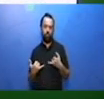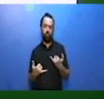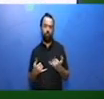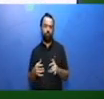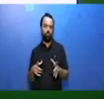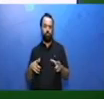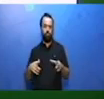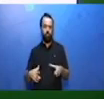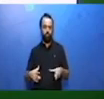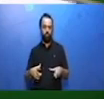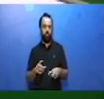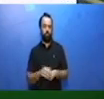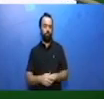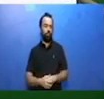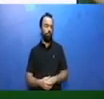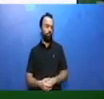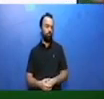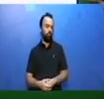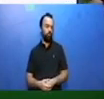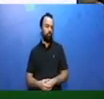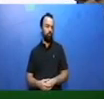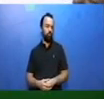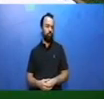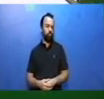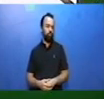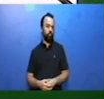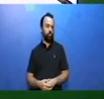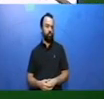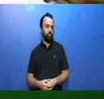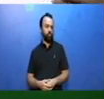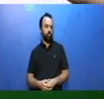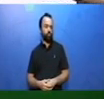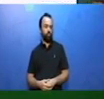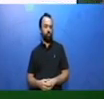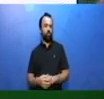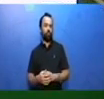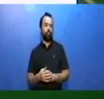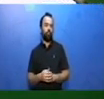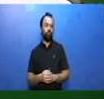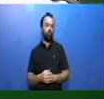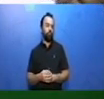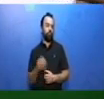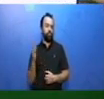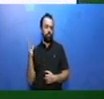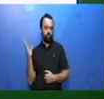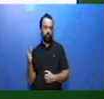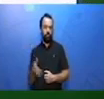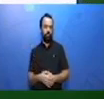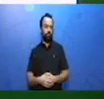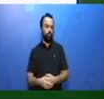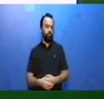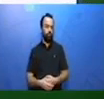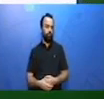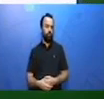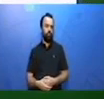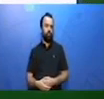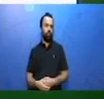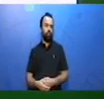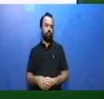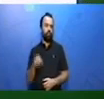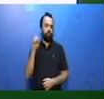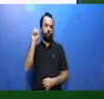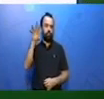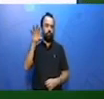diversão e convivência. Onde está? Muito bem, olha lá, ó. Aqui as pessoas vão lá para se divertir. Sinalização